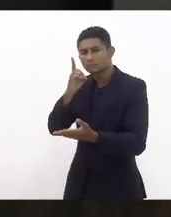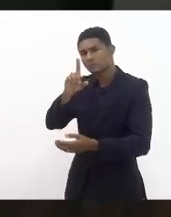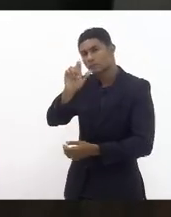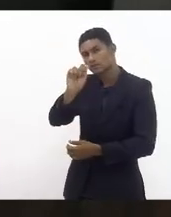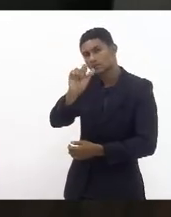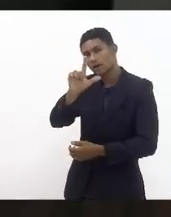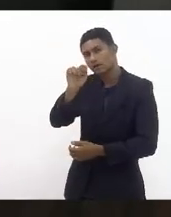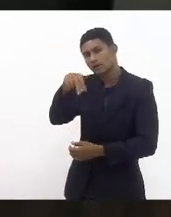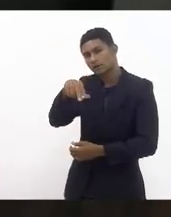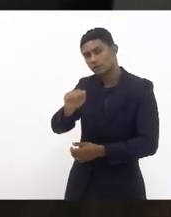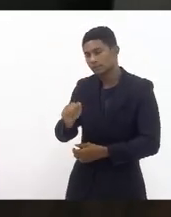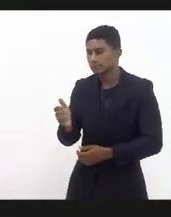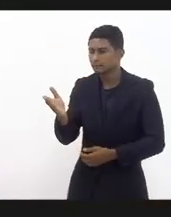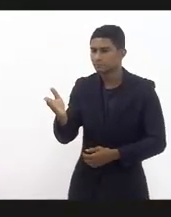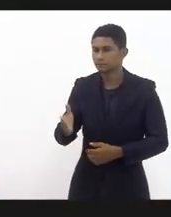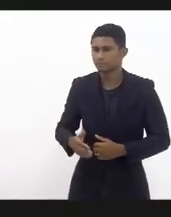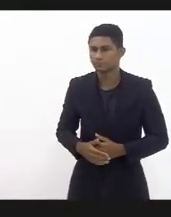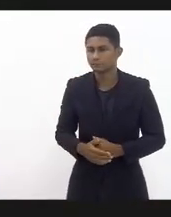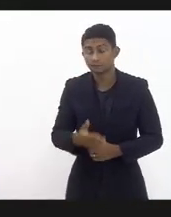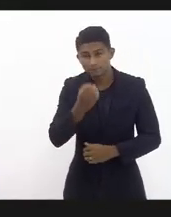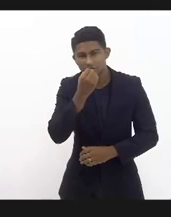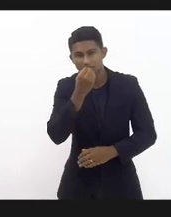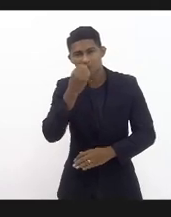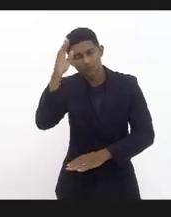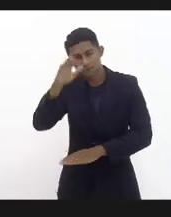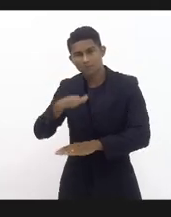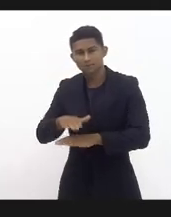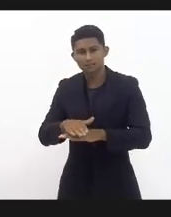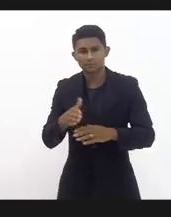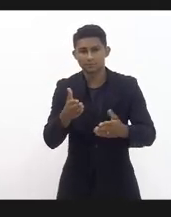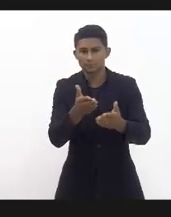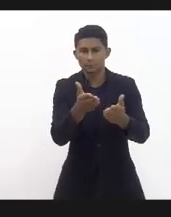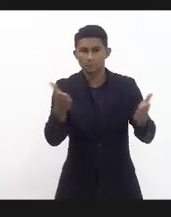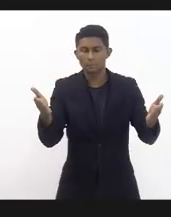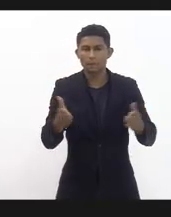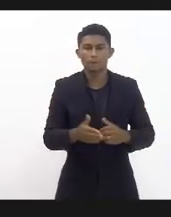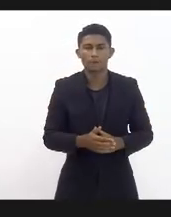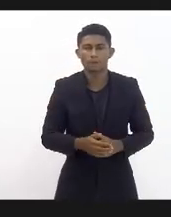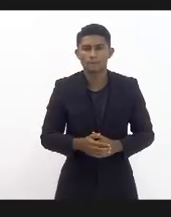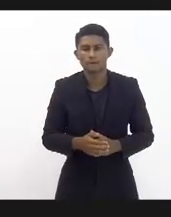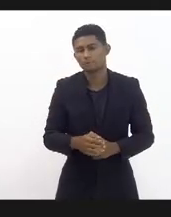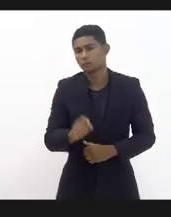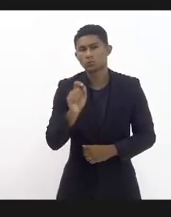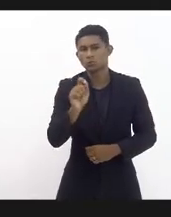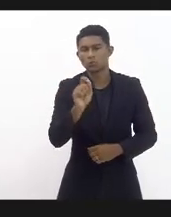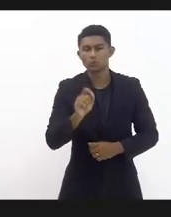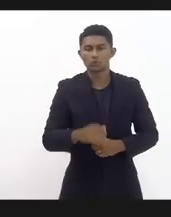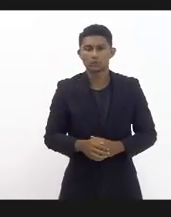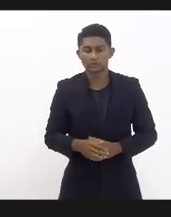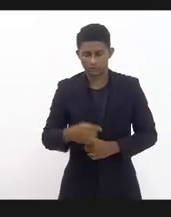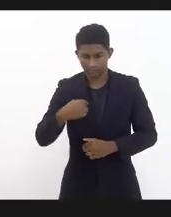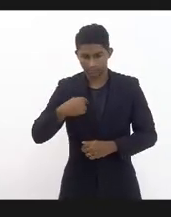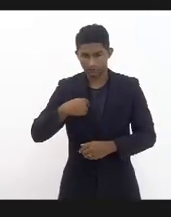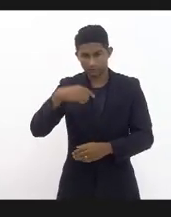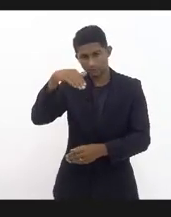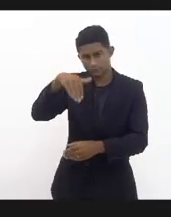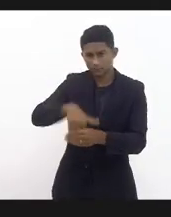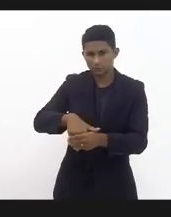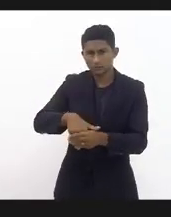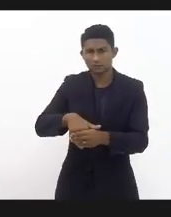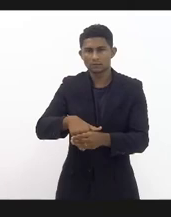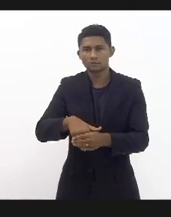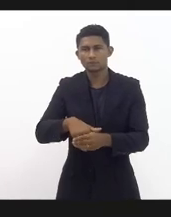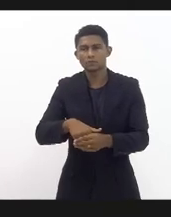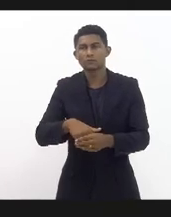Paz. Boa tarde, presidente. Boa tarde a todos. É só para deixar consignado a minha votação que eu fiz através